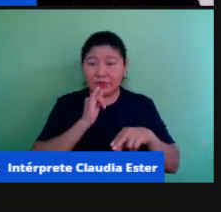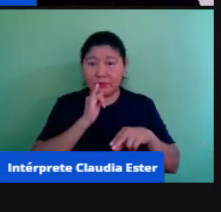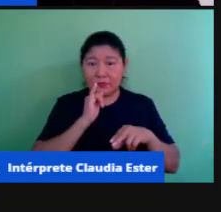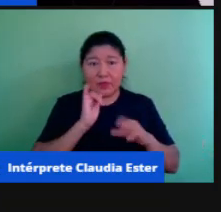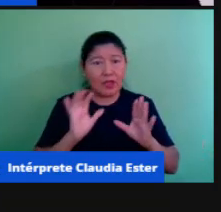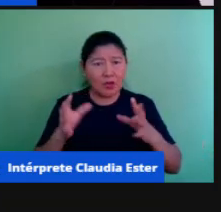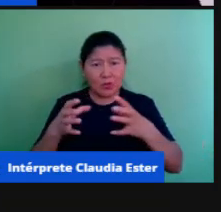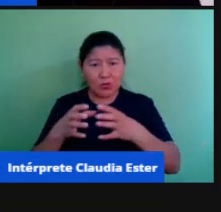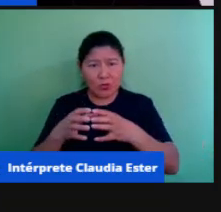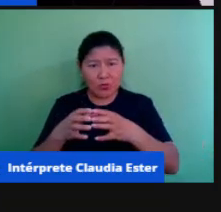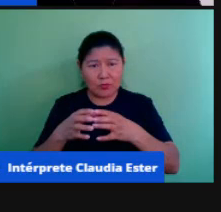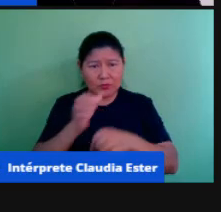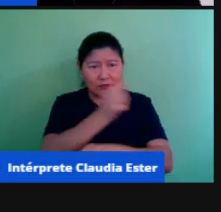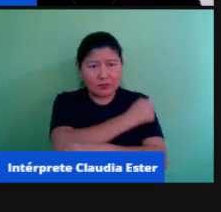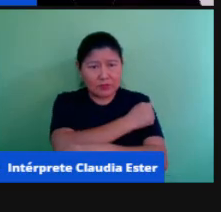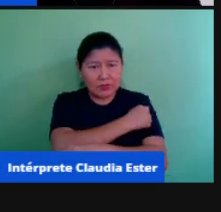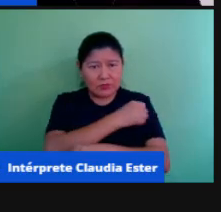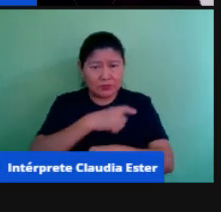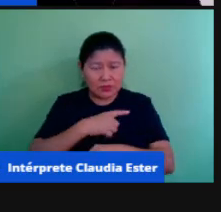ideia.